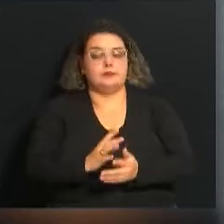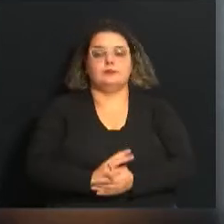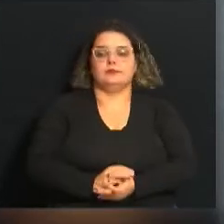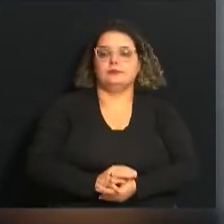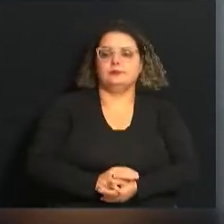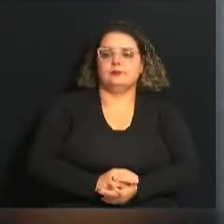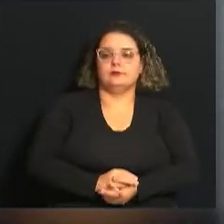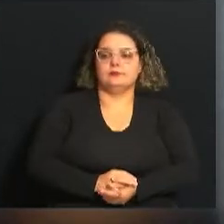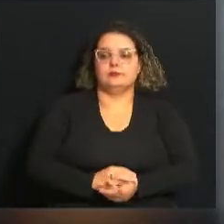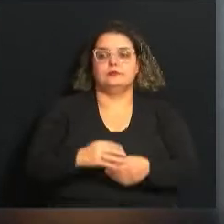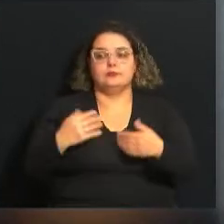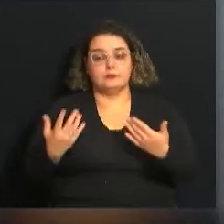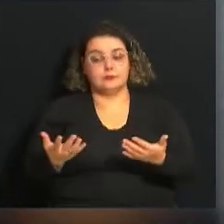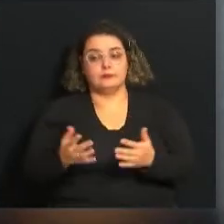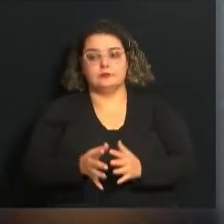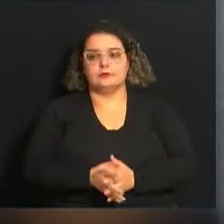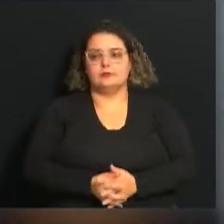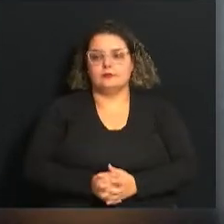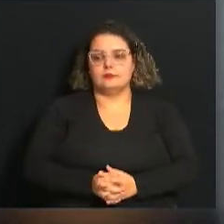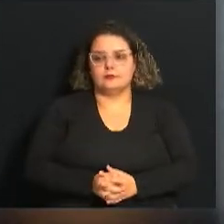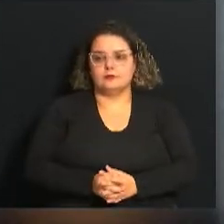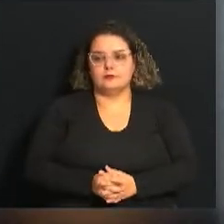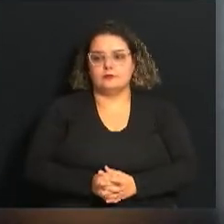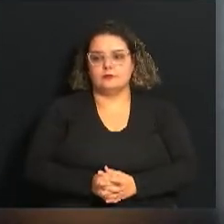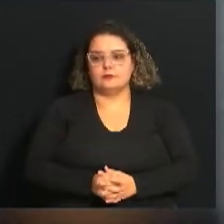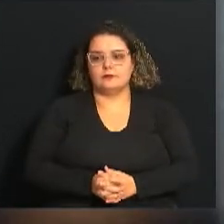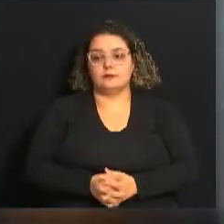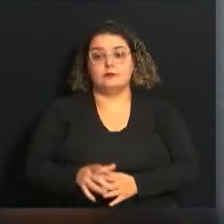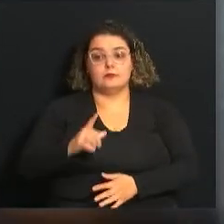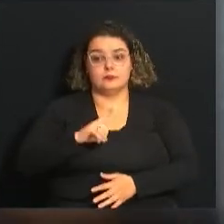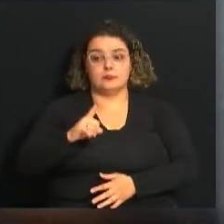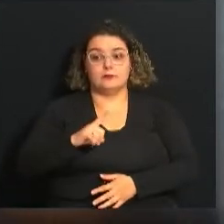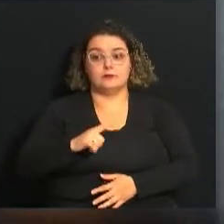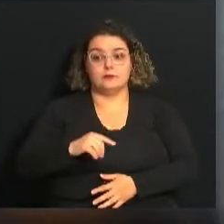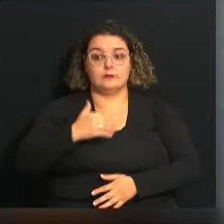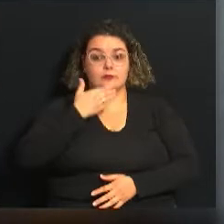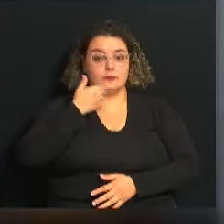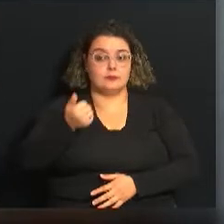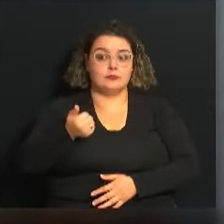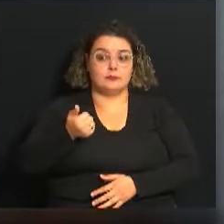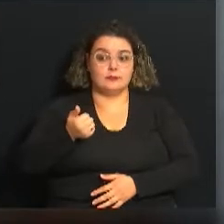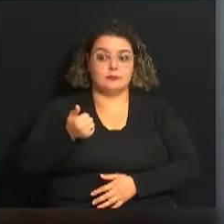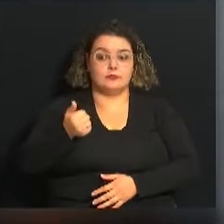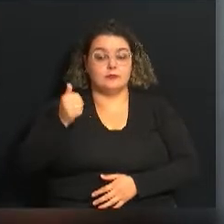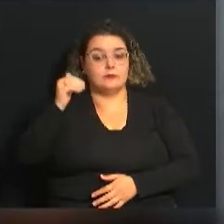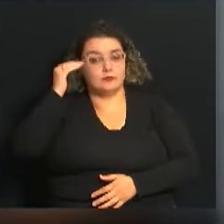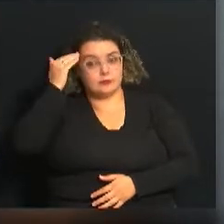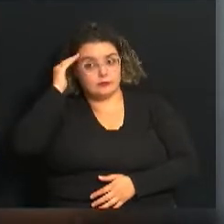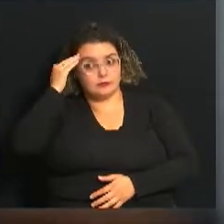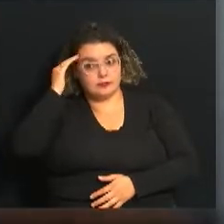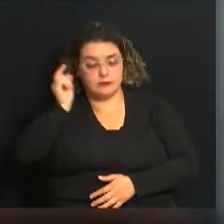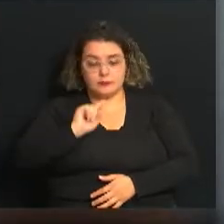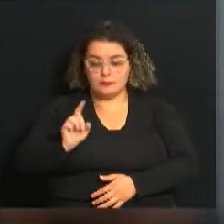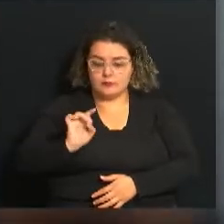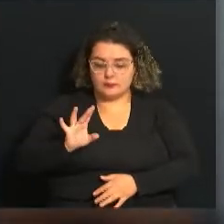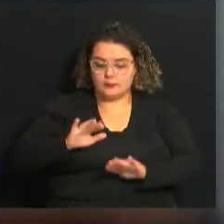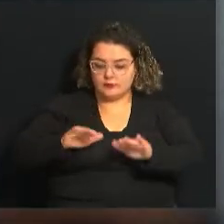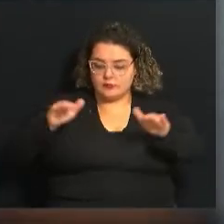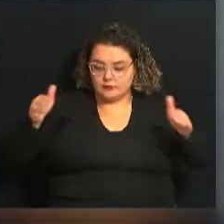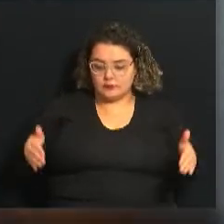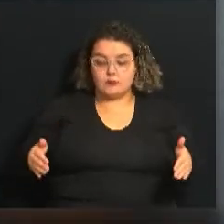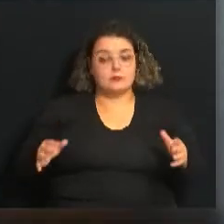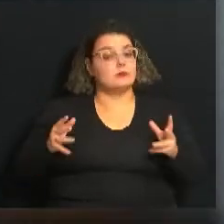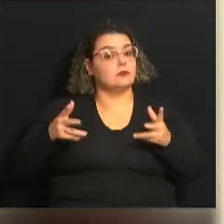para que a gente tenha um melhor entendimento, não só a mesa, como todos os vereadores, que causa algum tipo